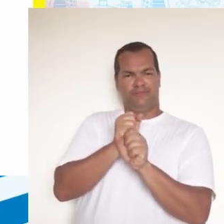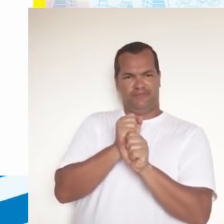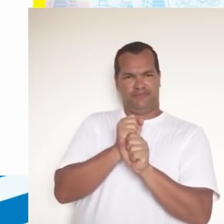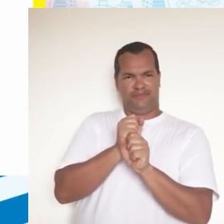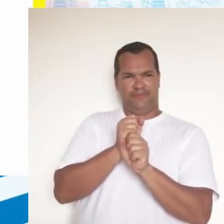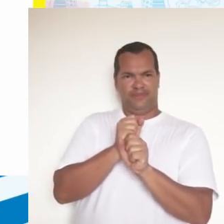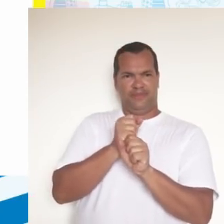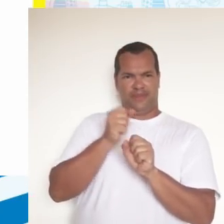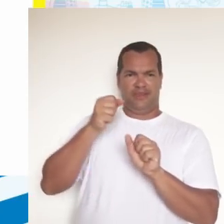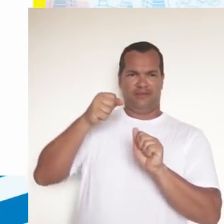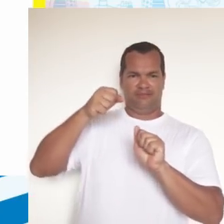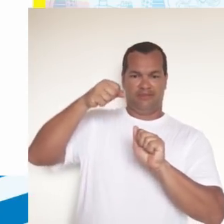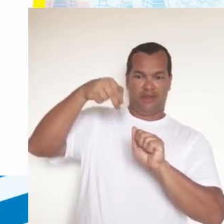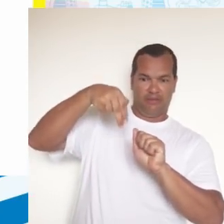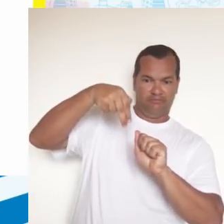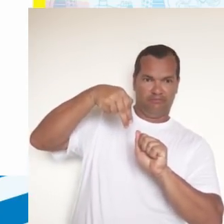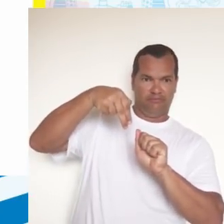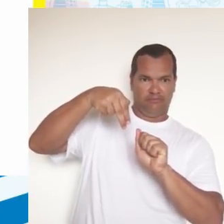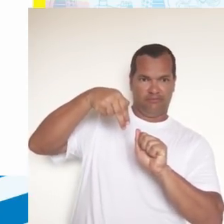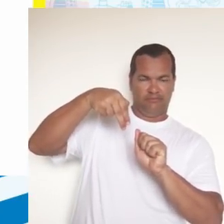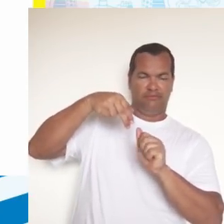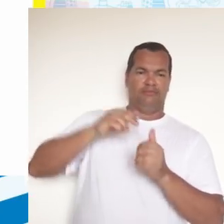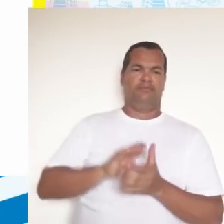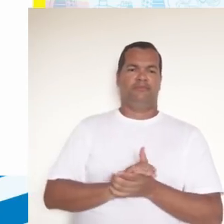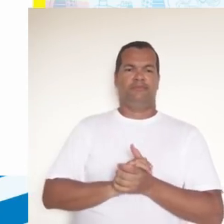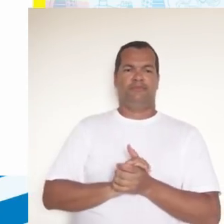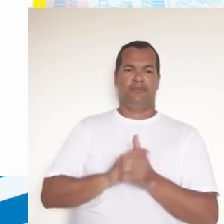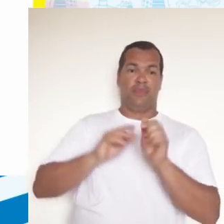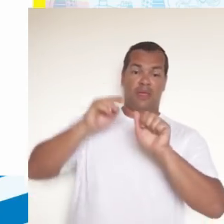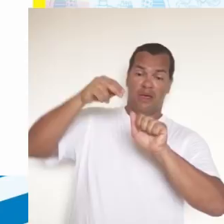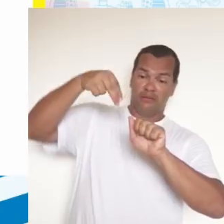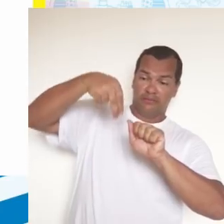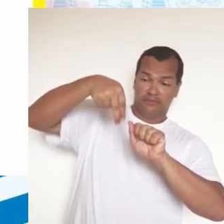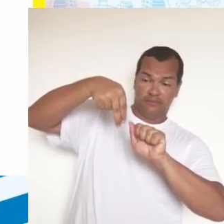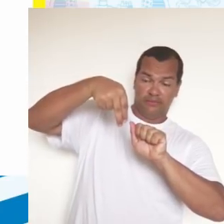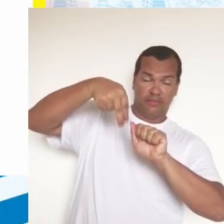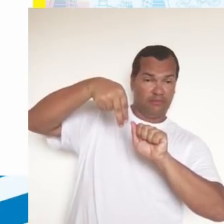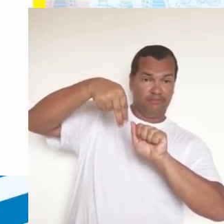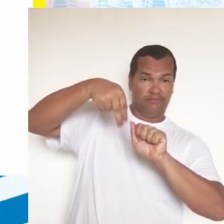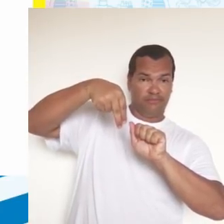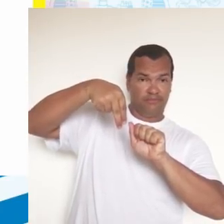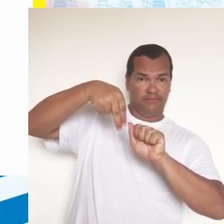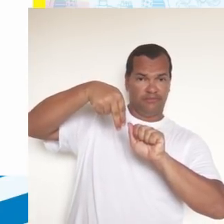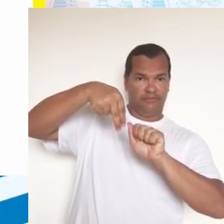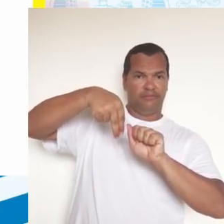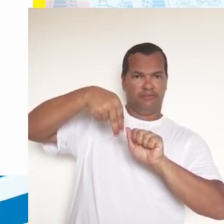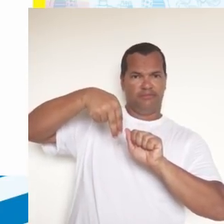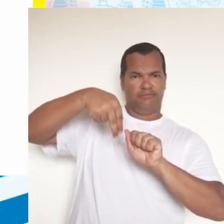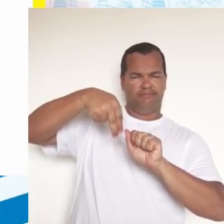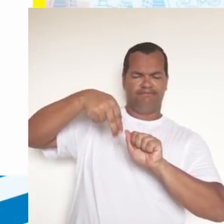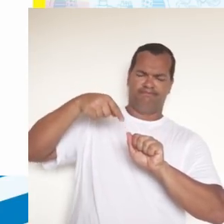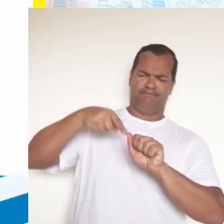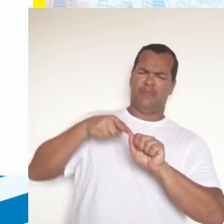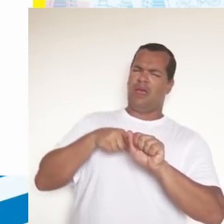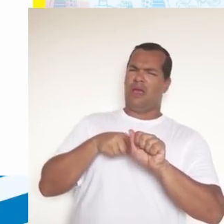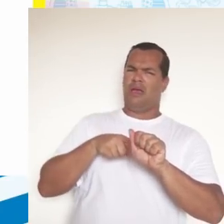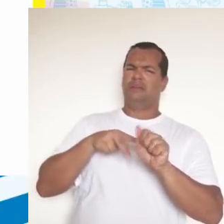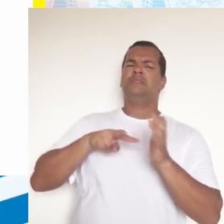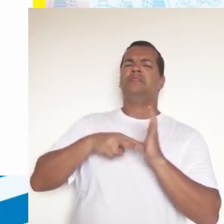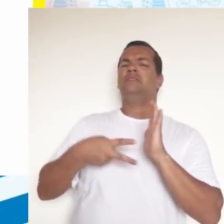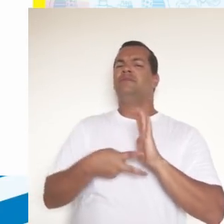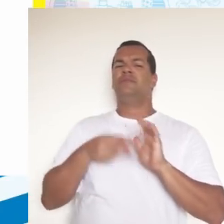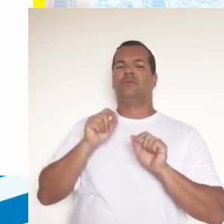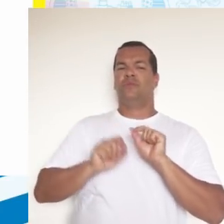foram elencadas ali na imagem anterior. Veja, A elevado a N. Essa letrinha